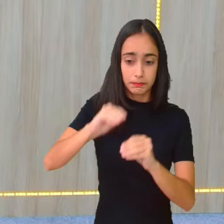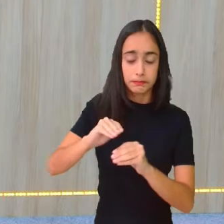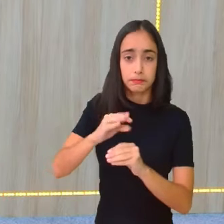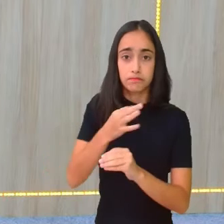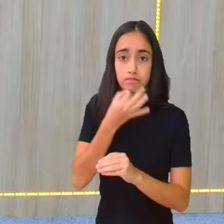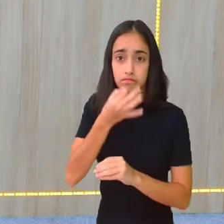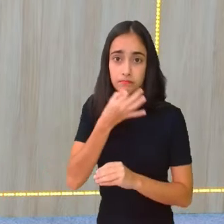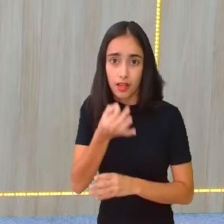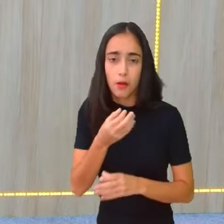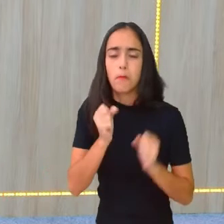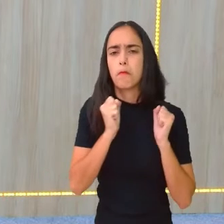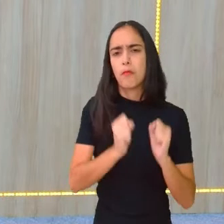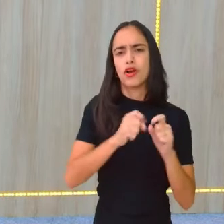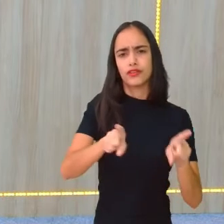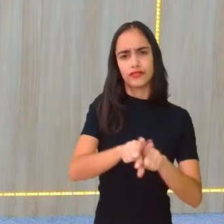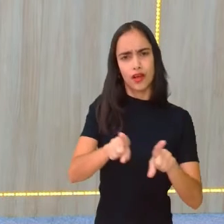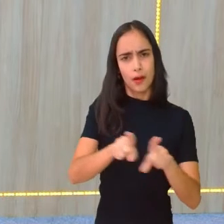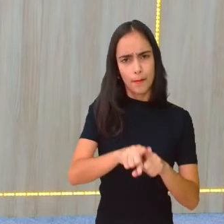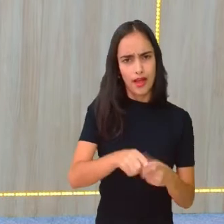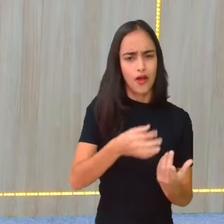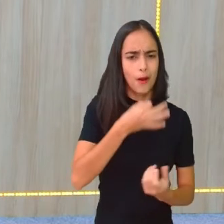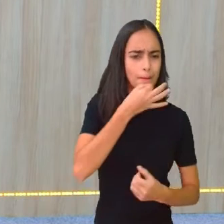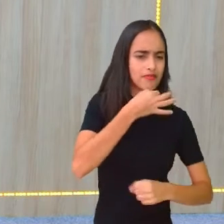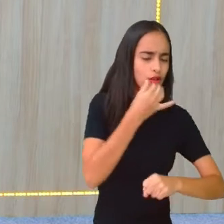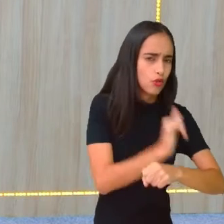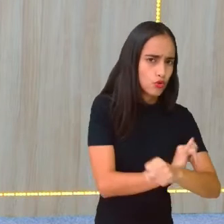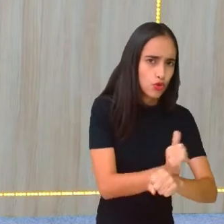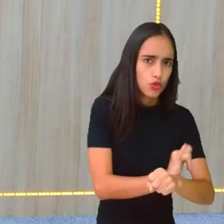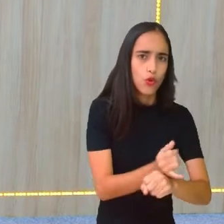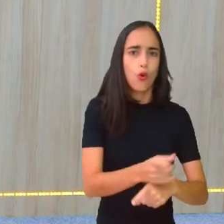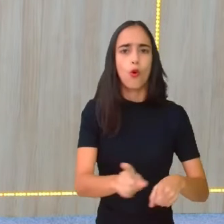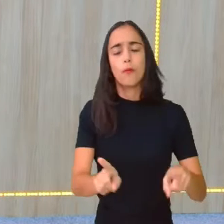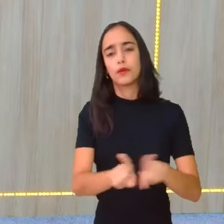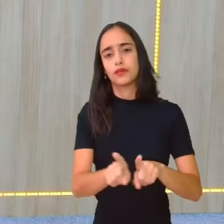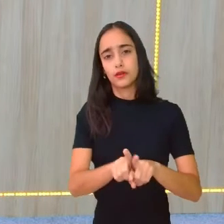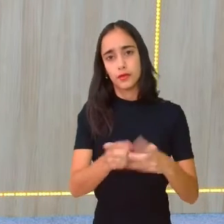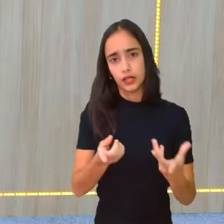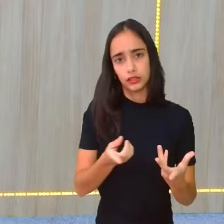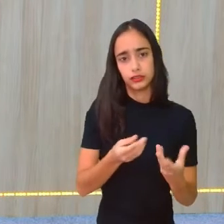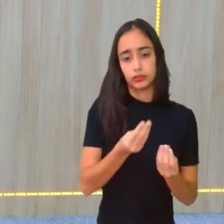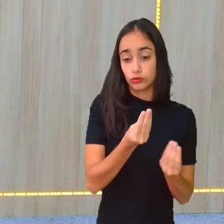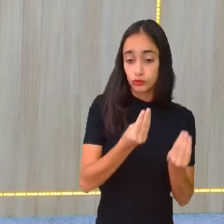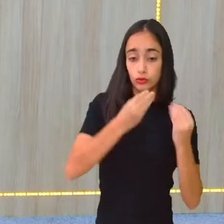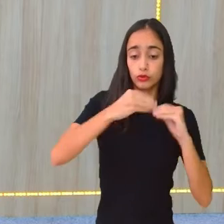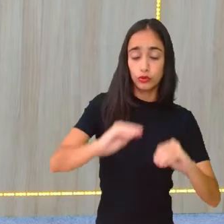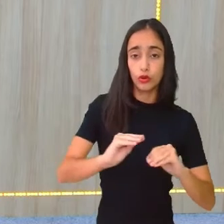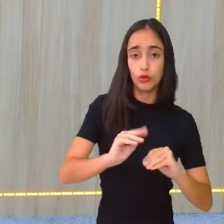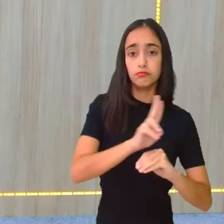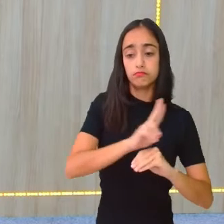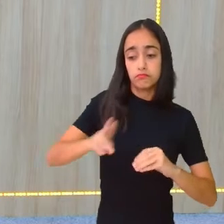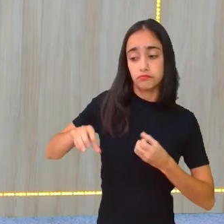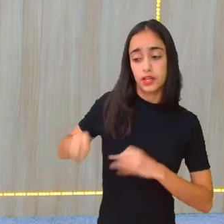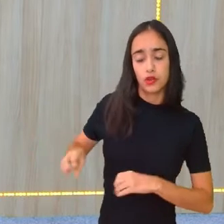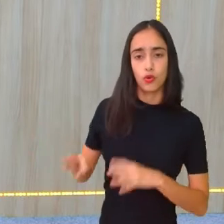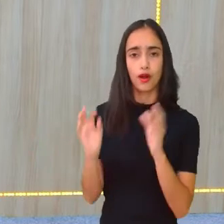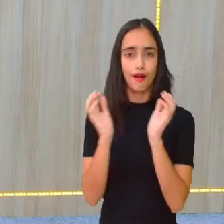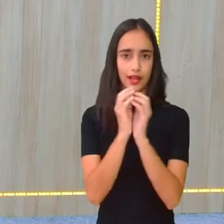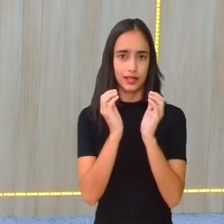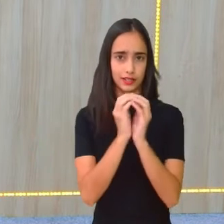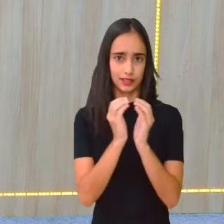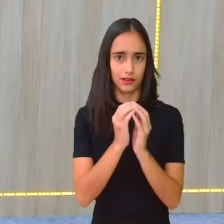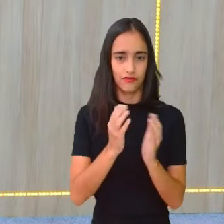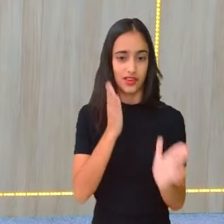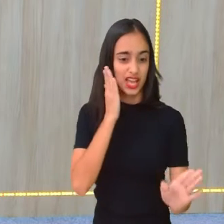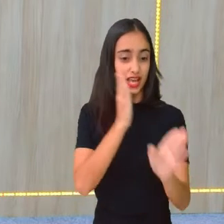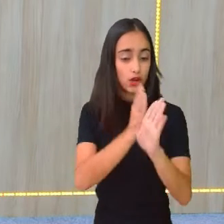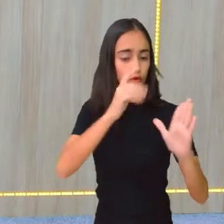lá nos comentários do YouTube. Vai lá no Educa Recife, acha a sua playlist do oitavo ano e a